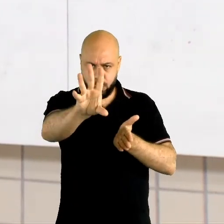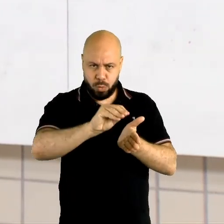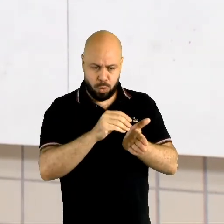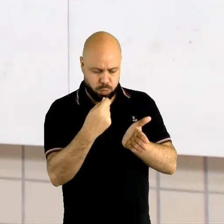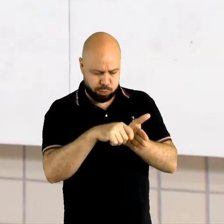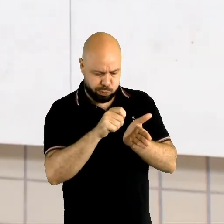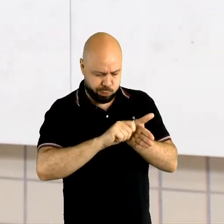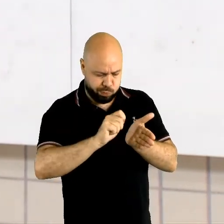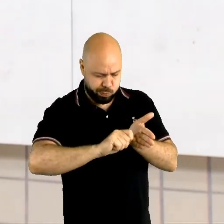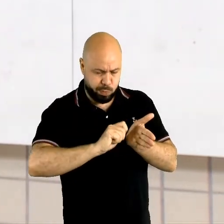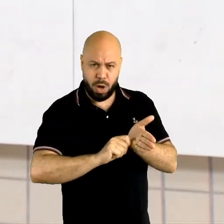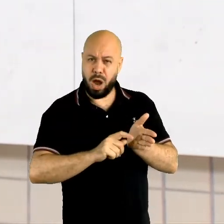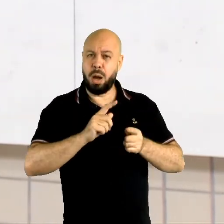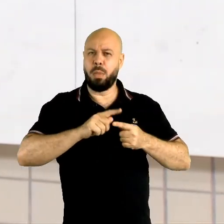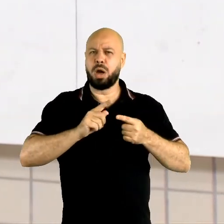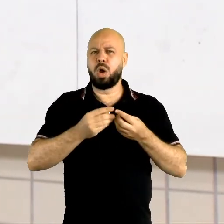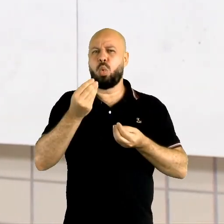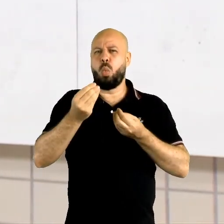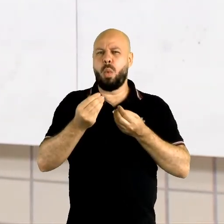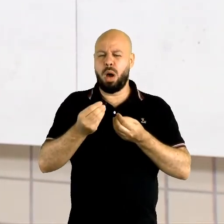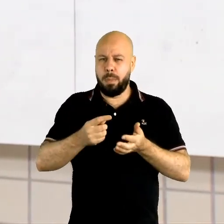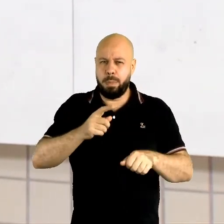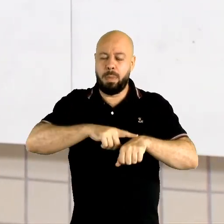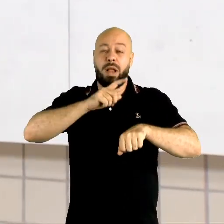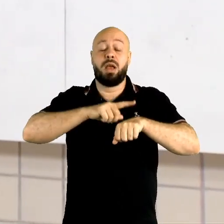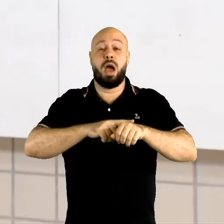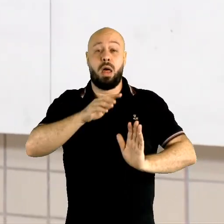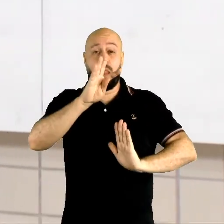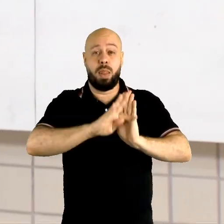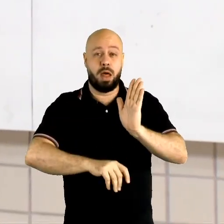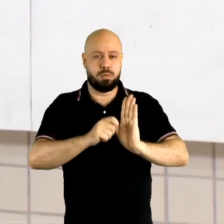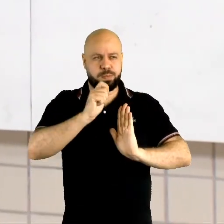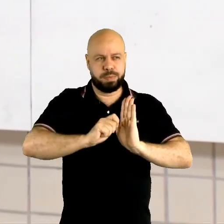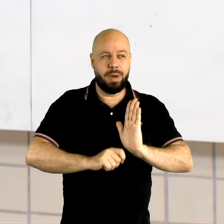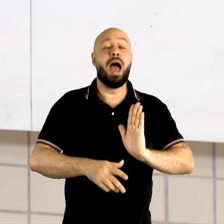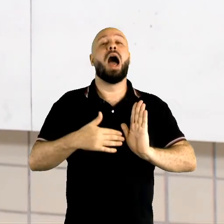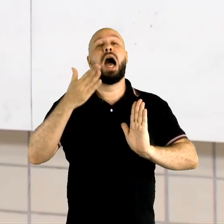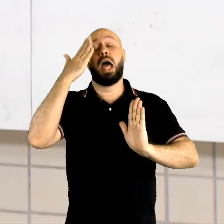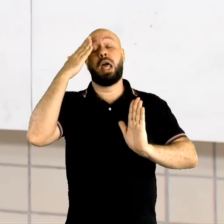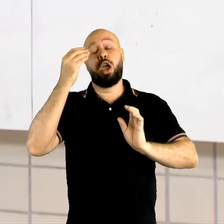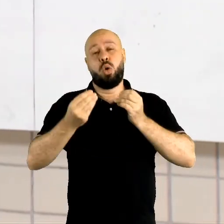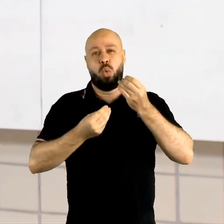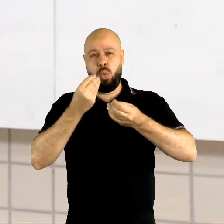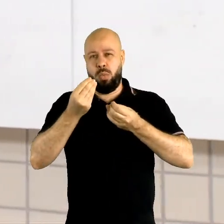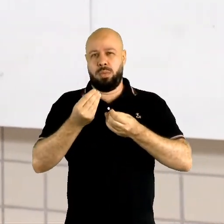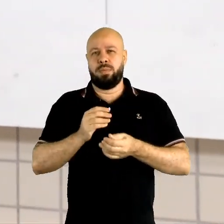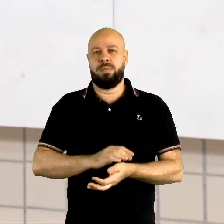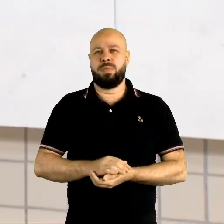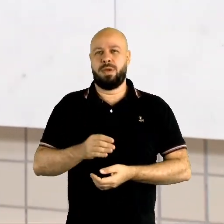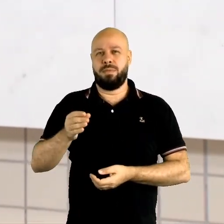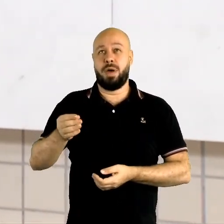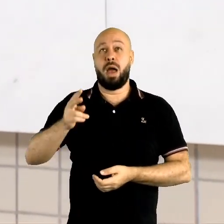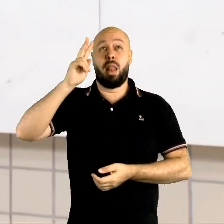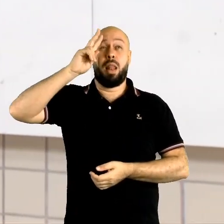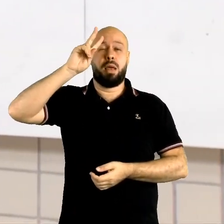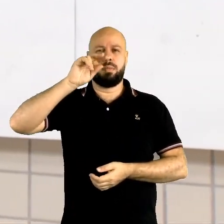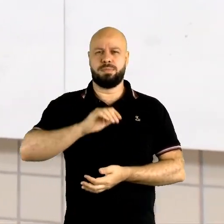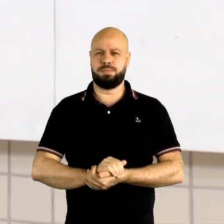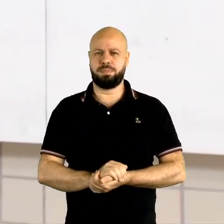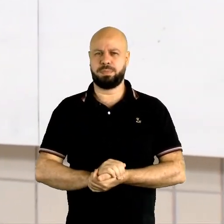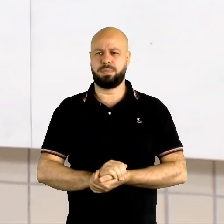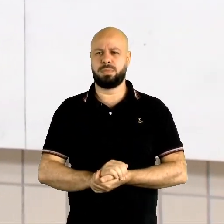for construir um texto, você já sabe o que fazer, como fazer. Então, já vem na cabeça direitinho, tá? Coordenar